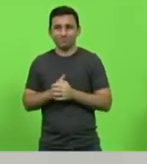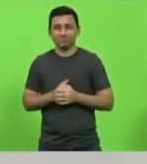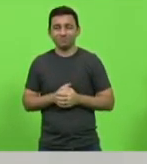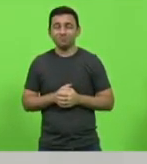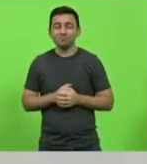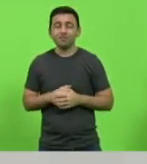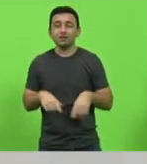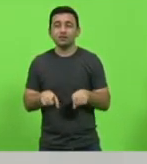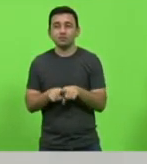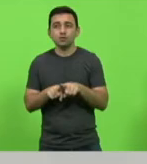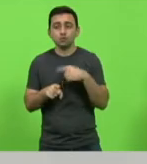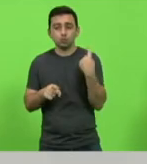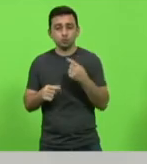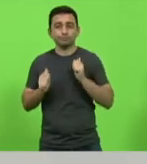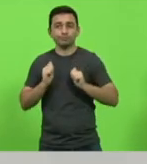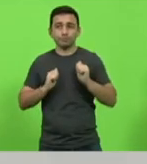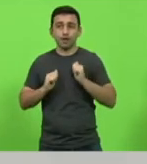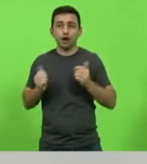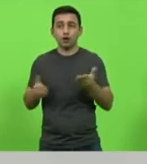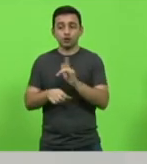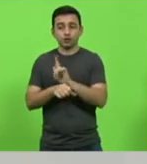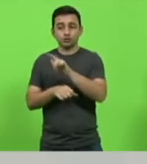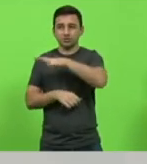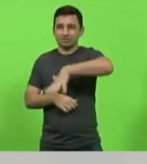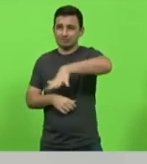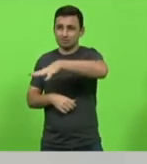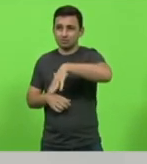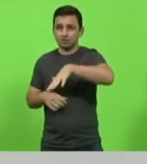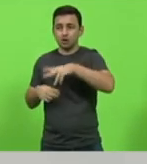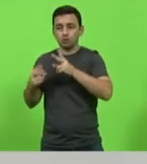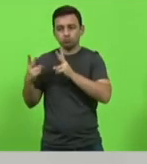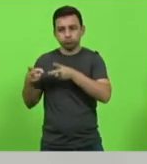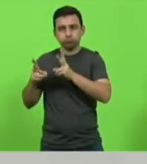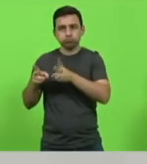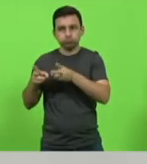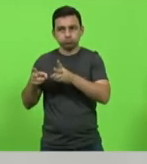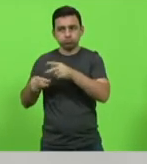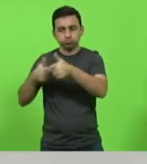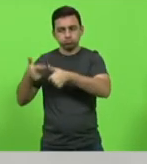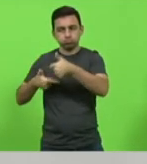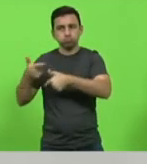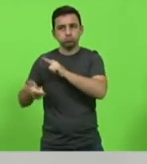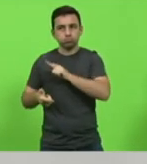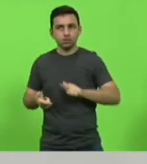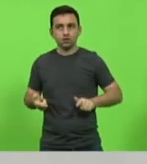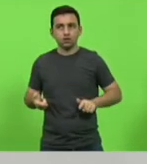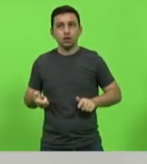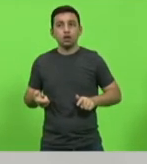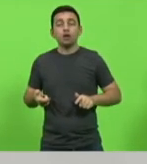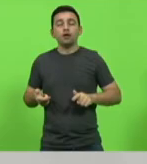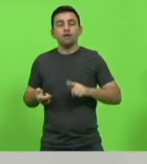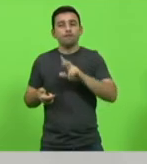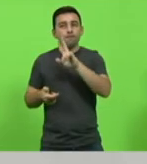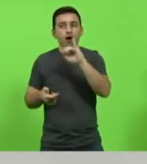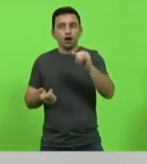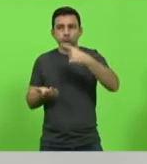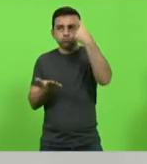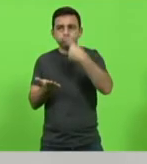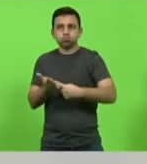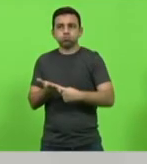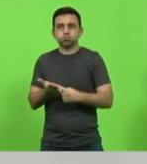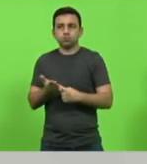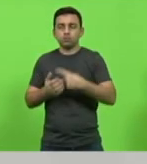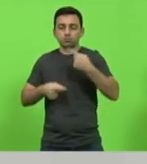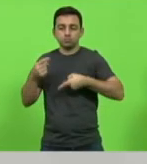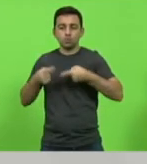expectativa de que esses gestores estaduais permaneçam nos seus cargos Vamos agendar o debate e cobrar